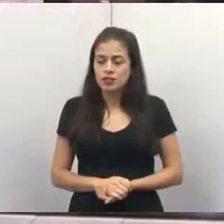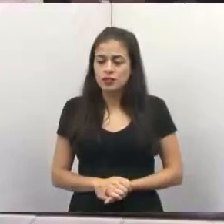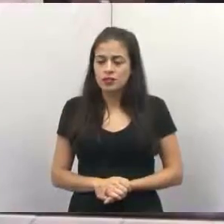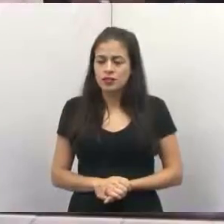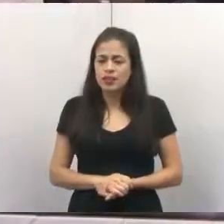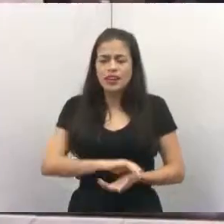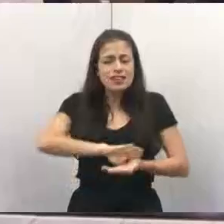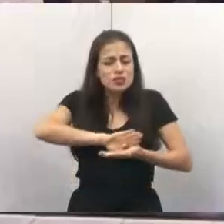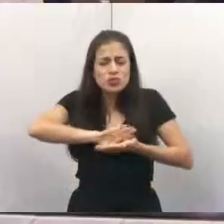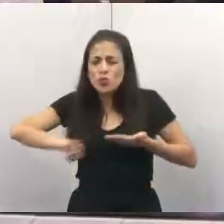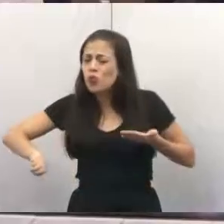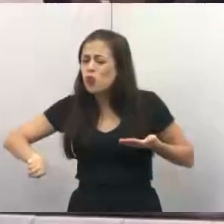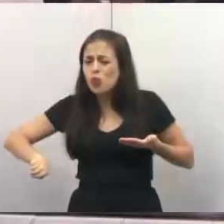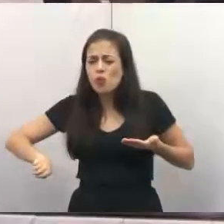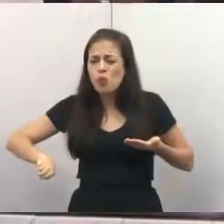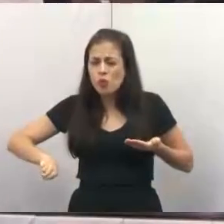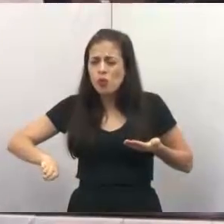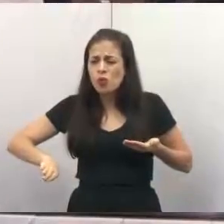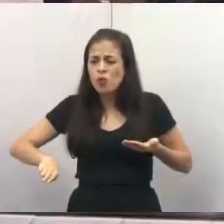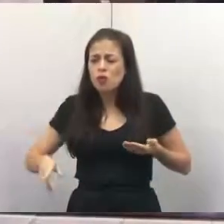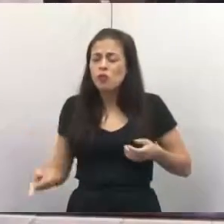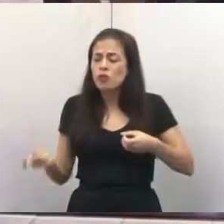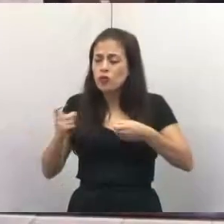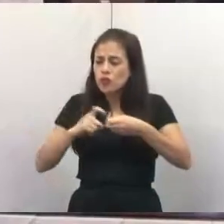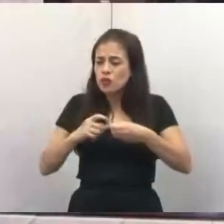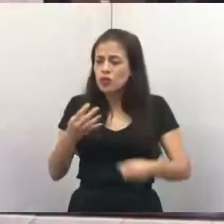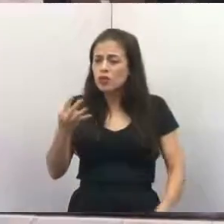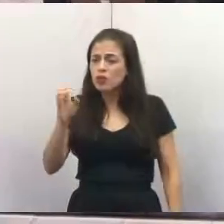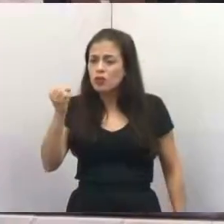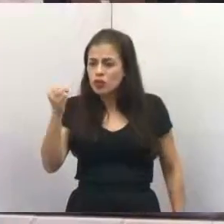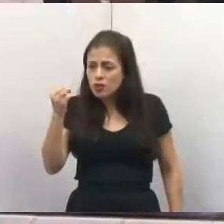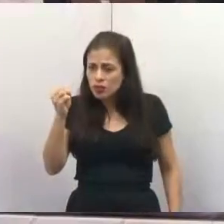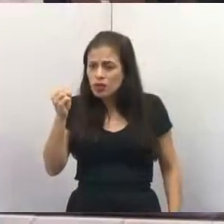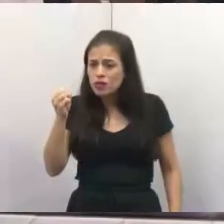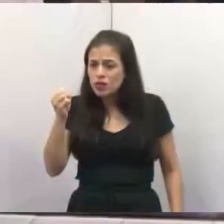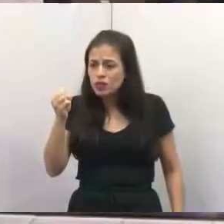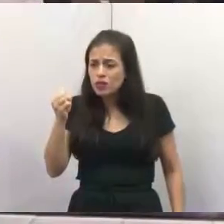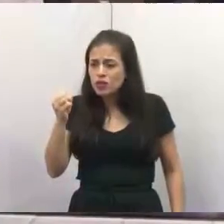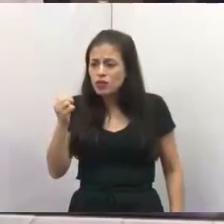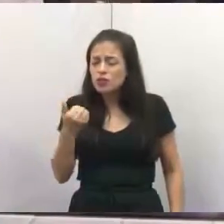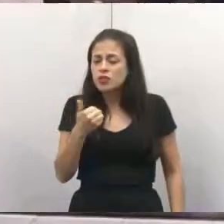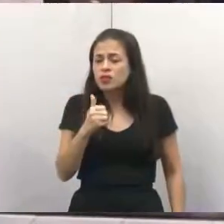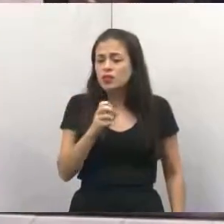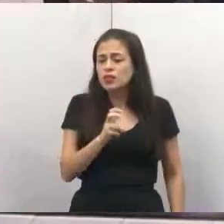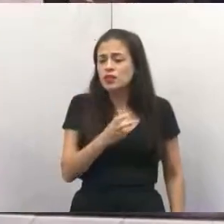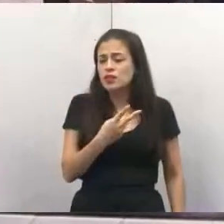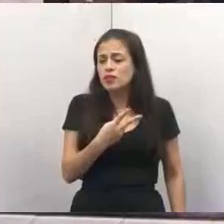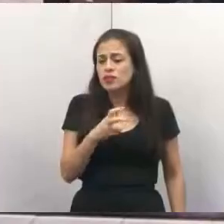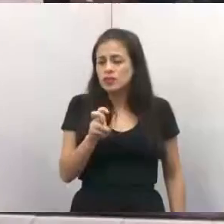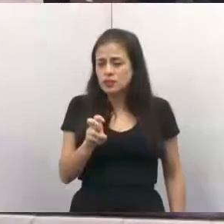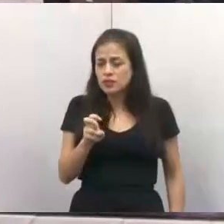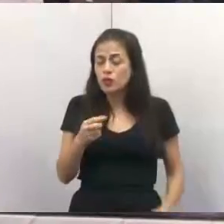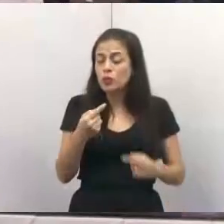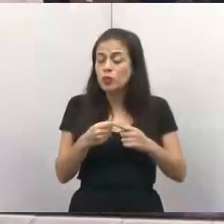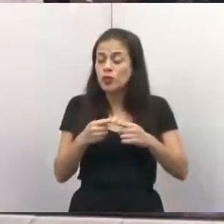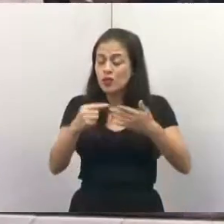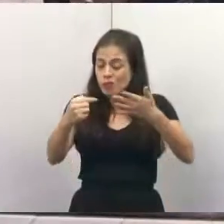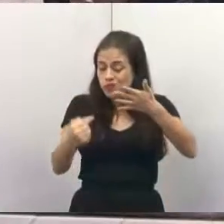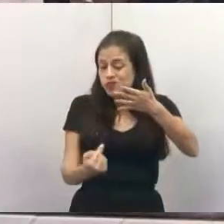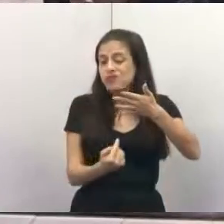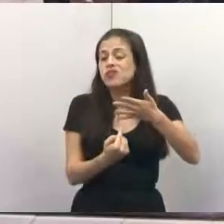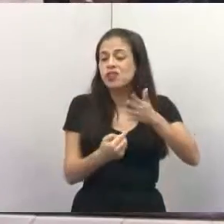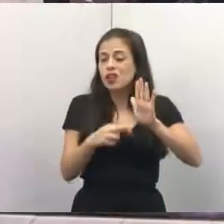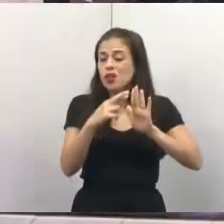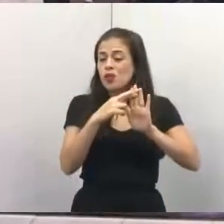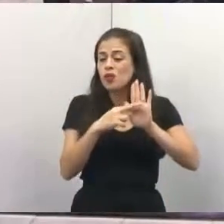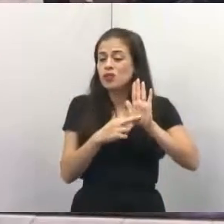Excluiu o 118, voltar ao 48 em forma de 125, porque ele foi jogado para o final do regimento interno. Esse